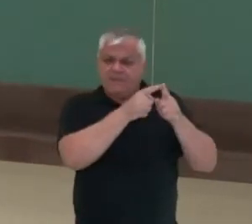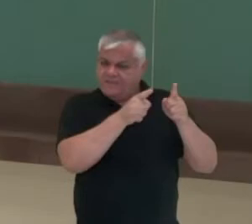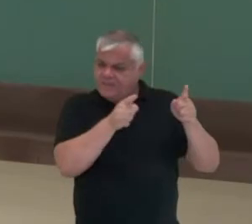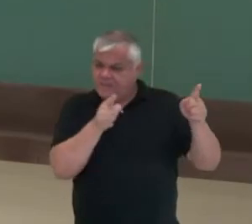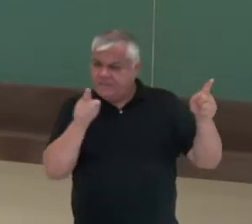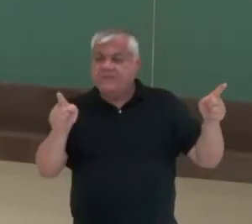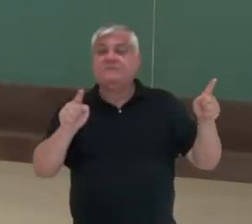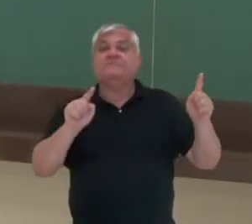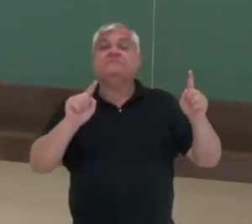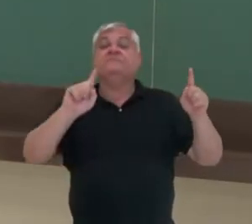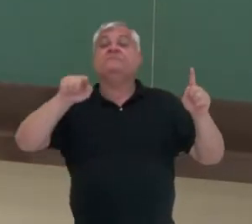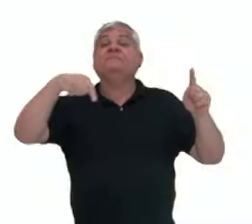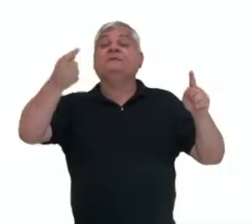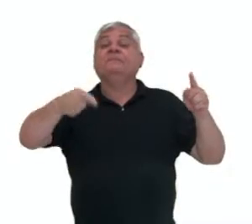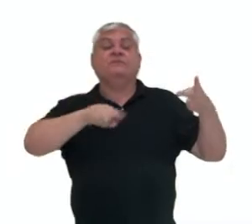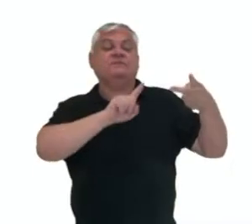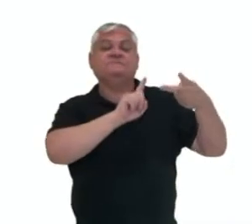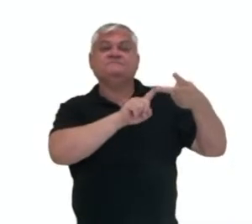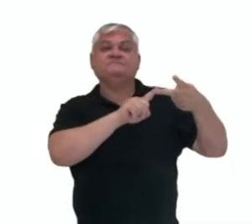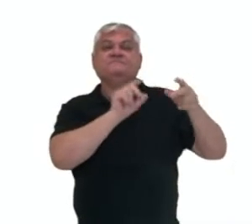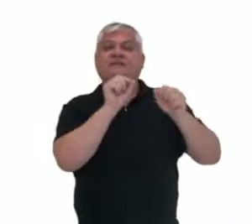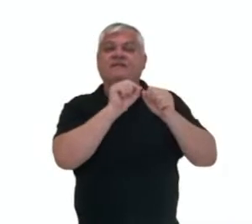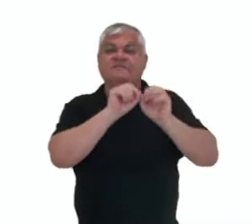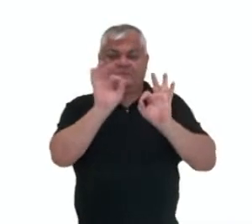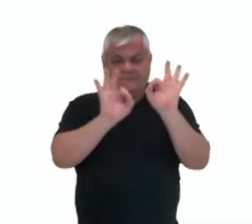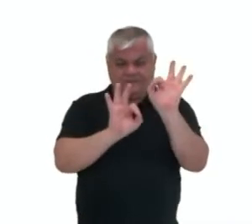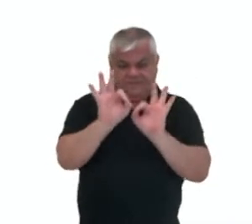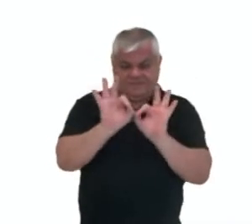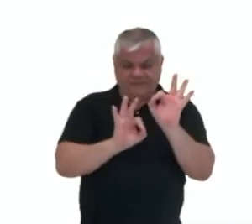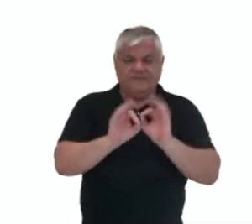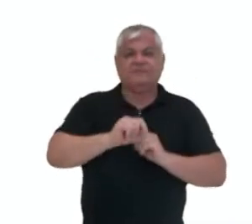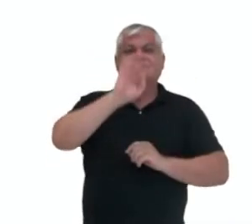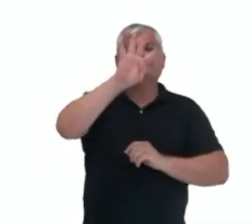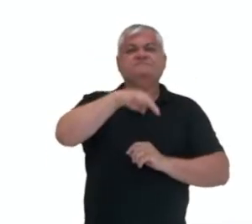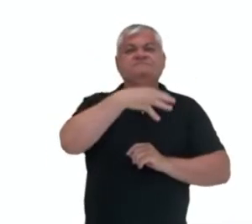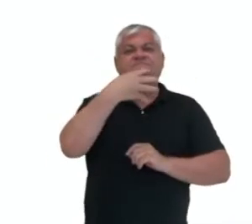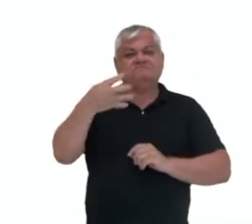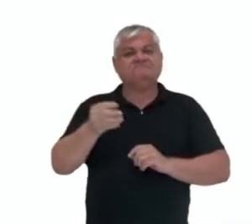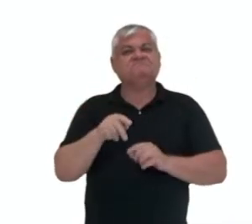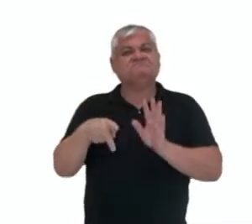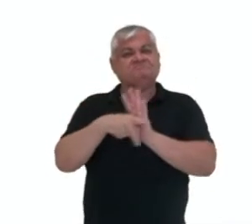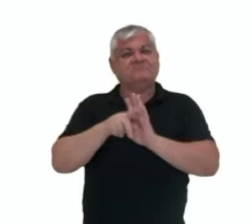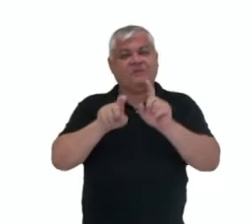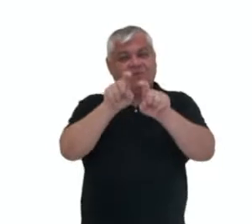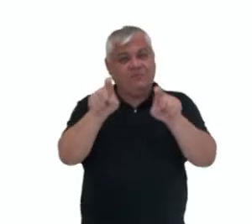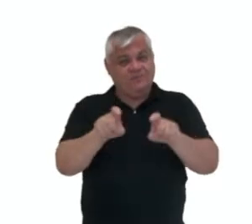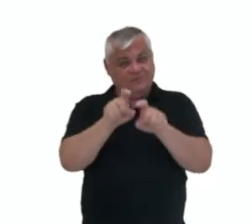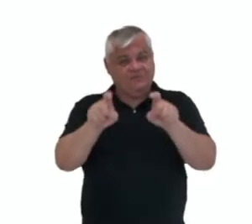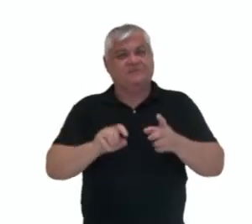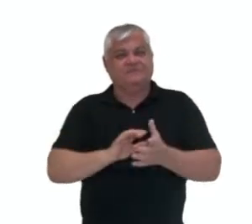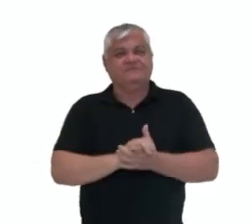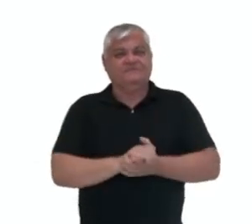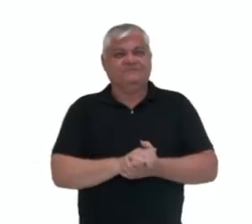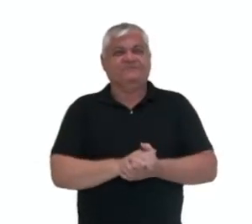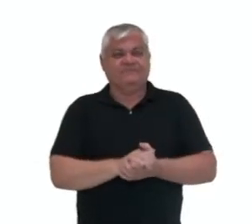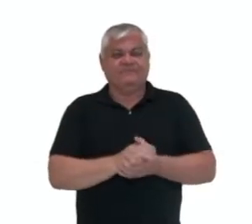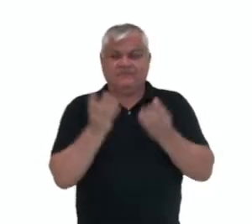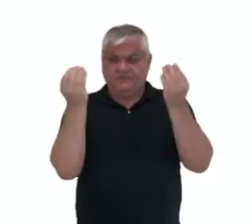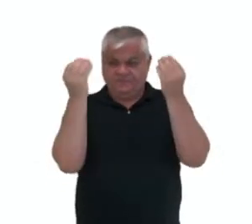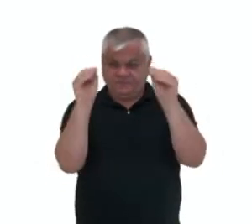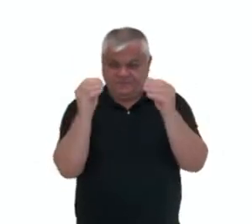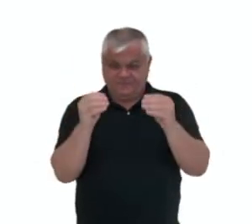ela utilizou uma planilha eletrônica para construir o gráfico de segmentos duplos, tá? Para colocar essas